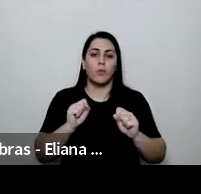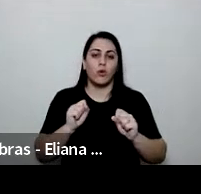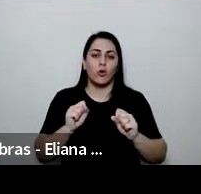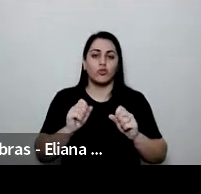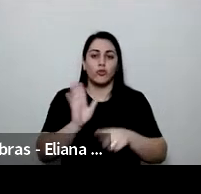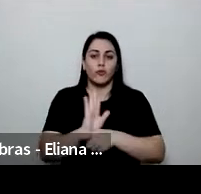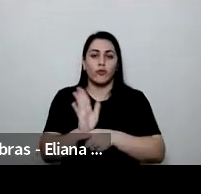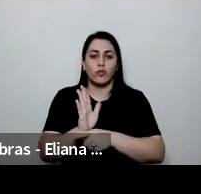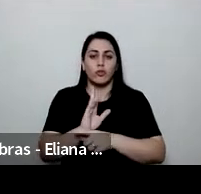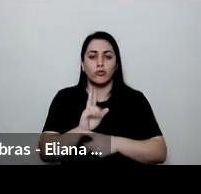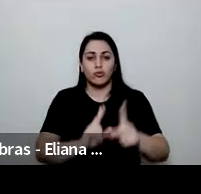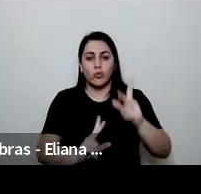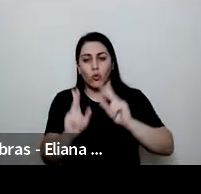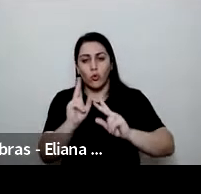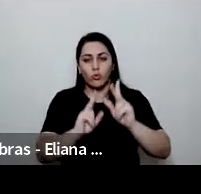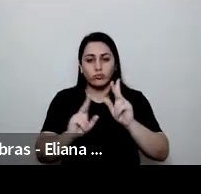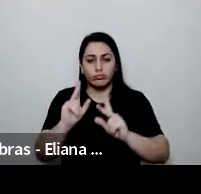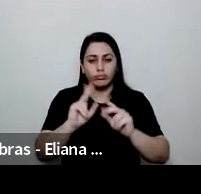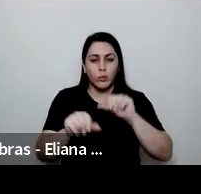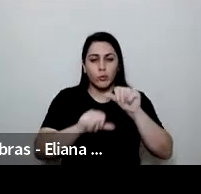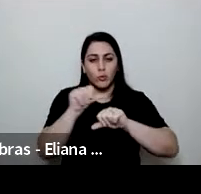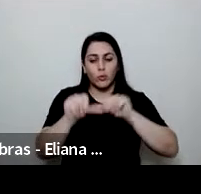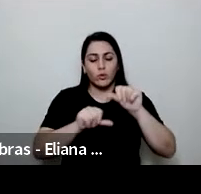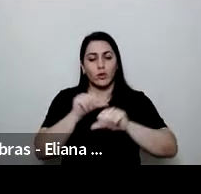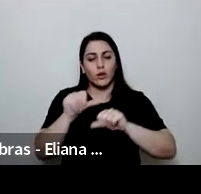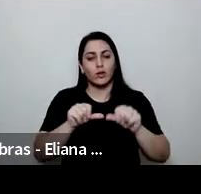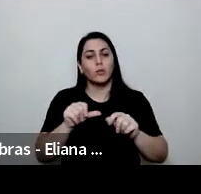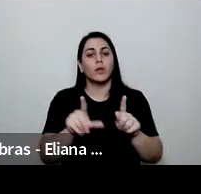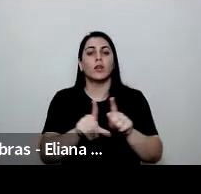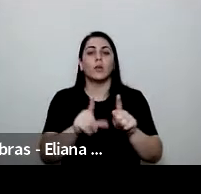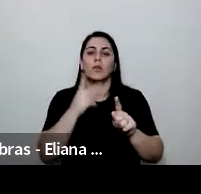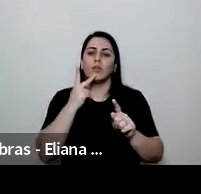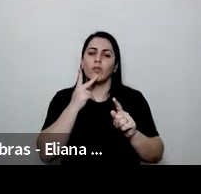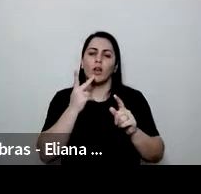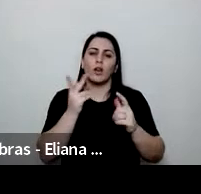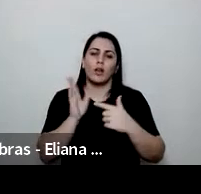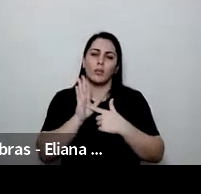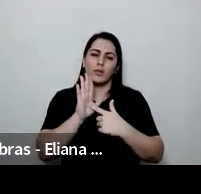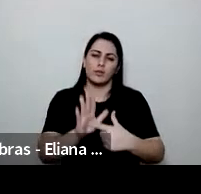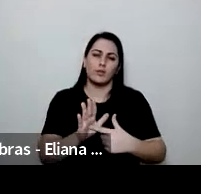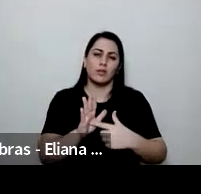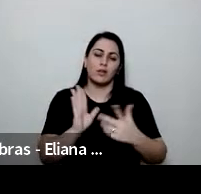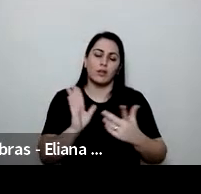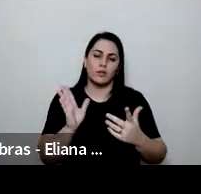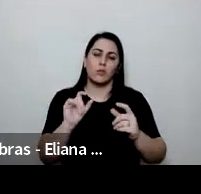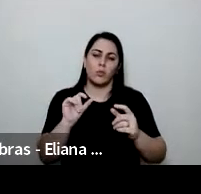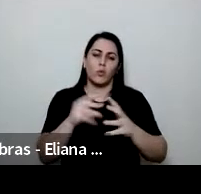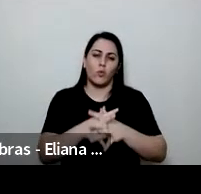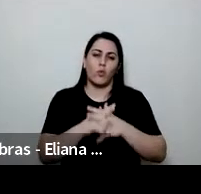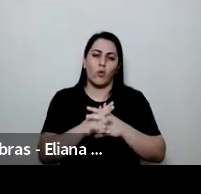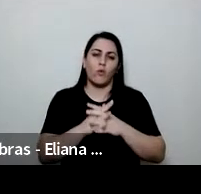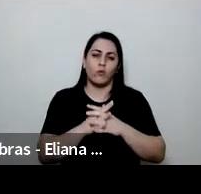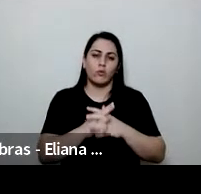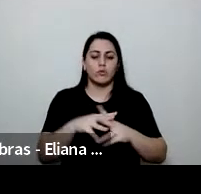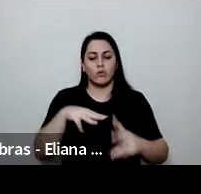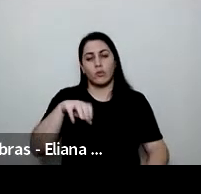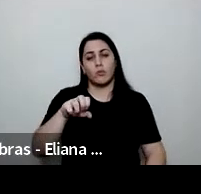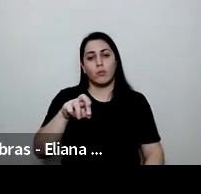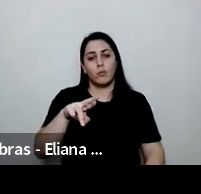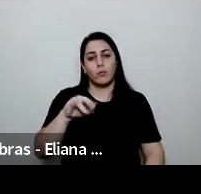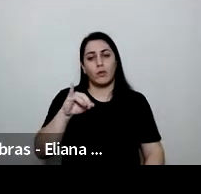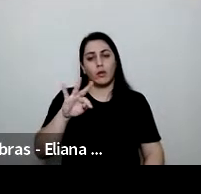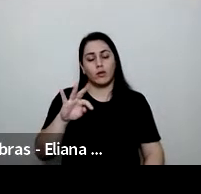vídeo acostado aos autos e numéricos que o conteúdo aliás essas alegações se confunde com o próprio mérito